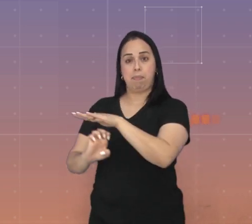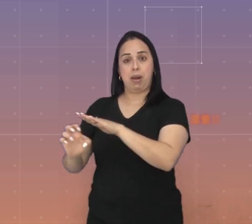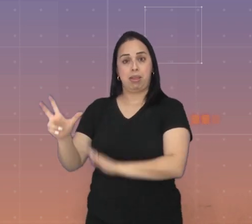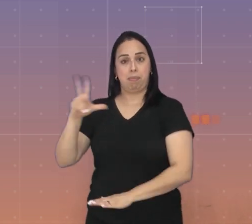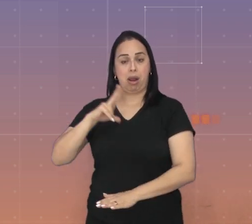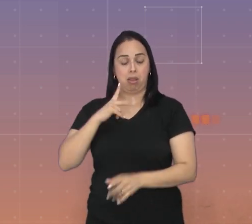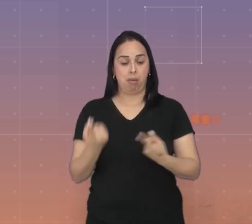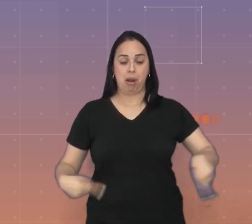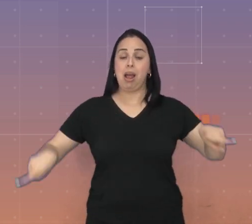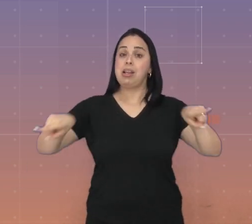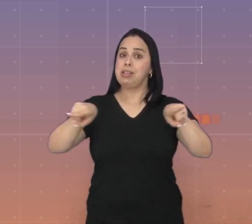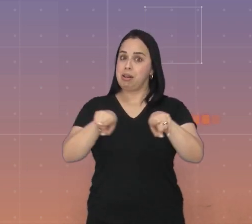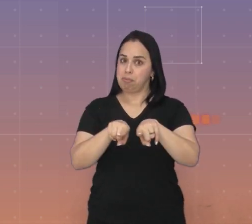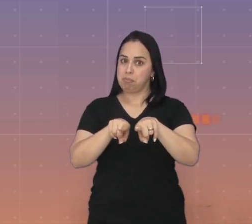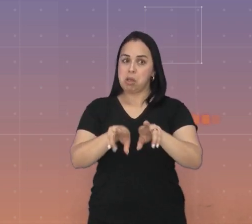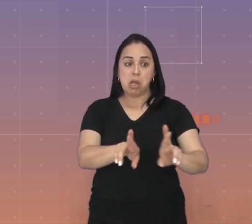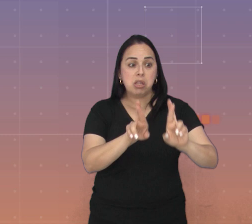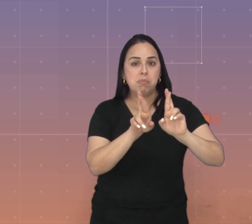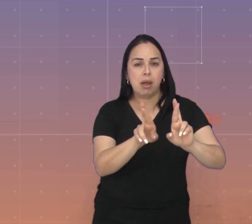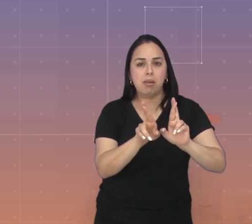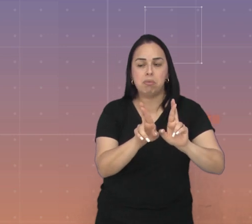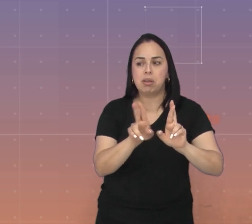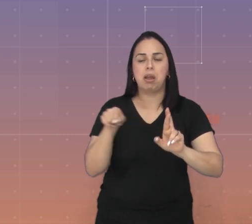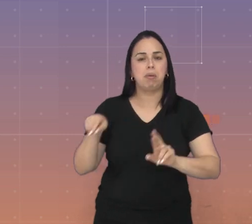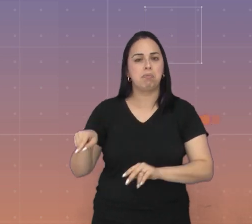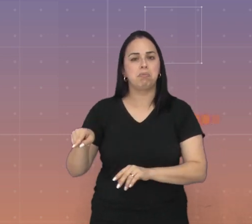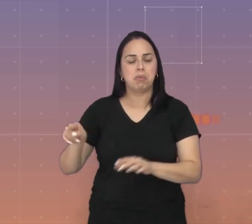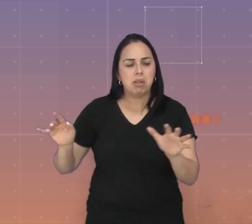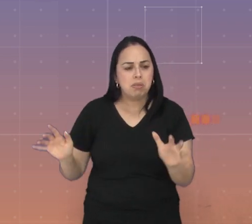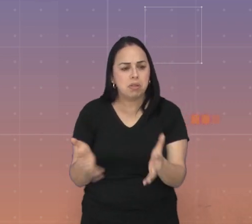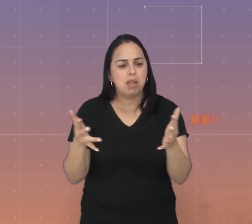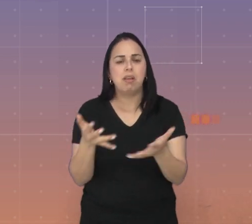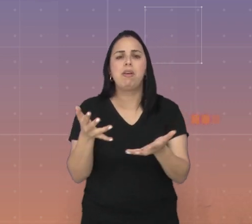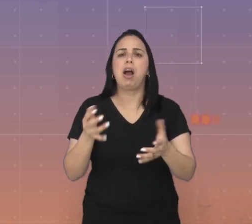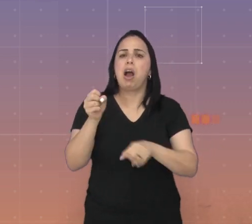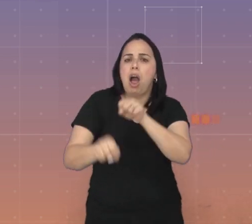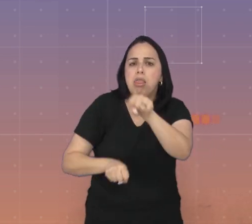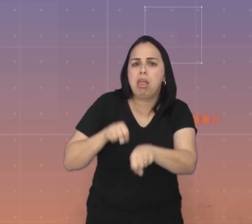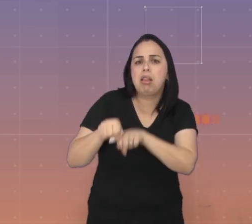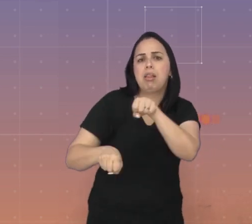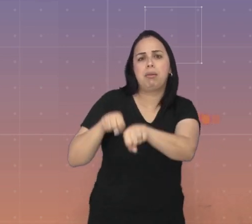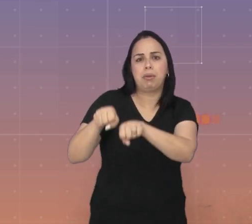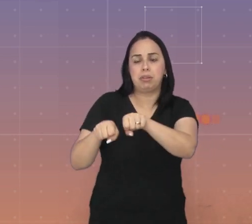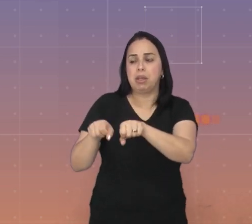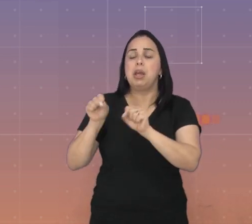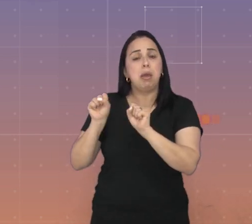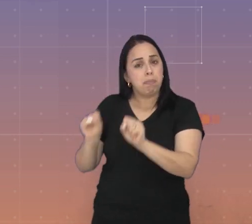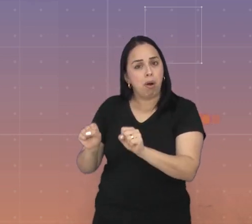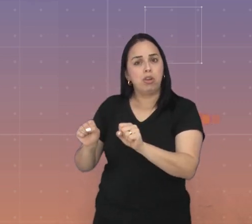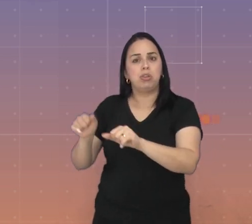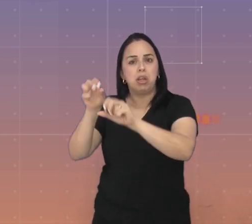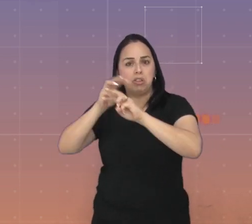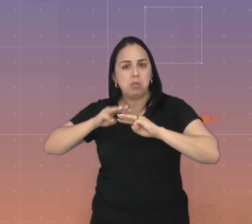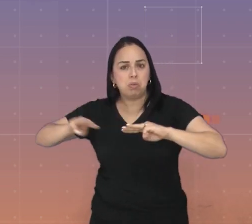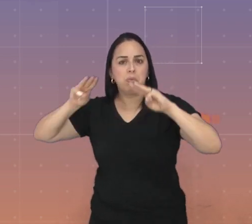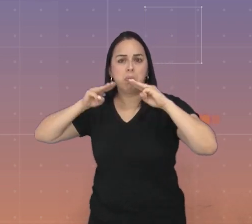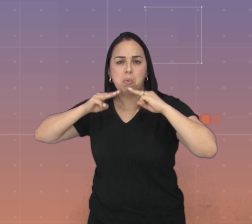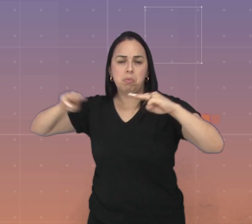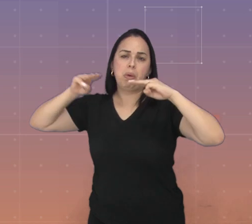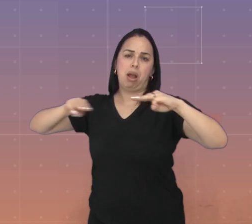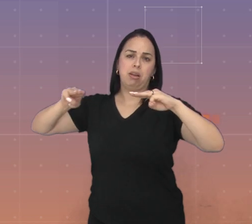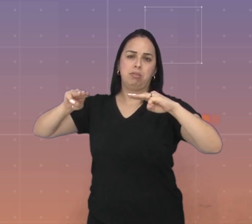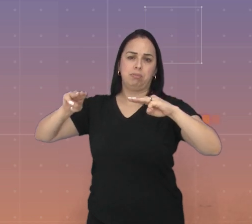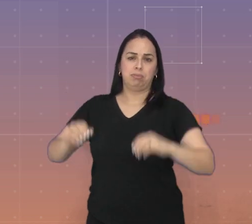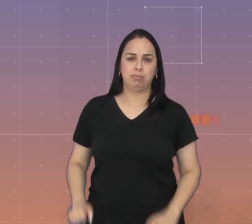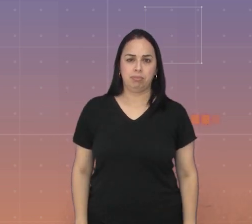poder público. Com isso, o governo espera que a iniciativa privada incentive o uso desses modais, podendo expor publicidade ao longo